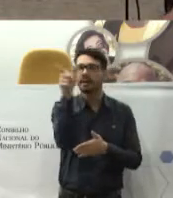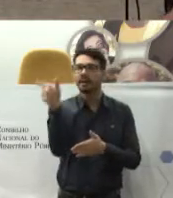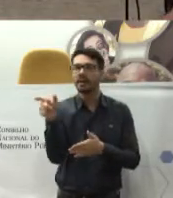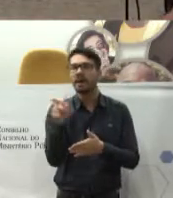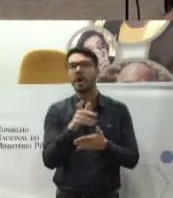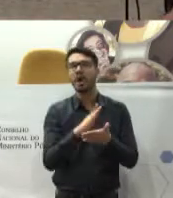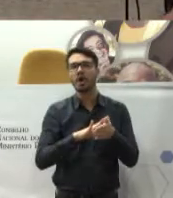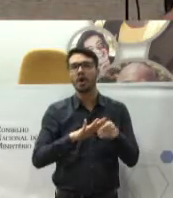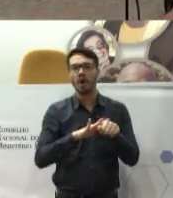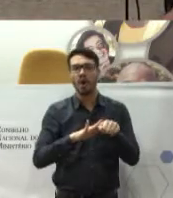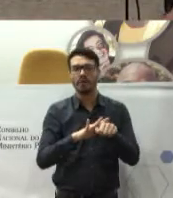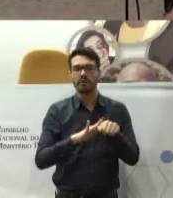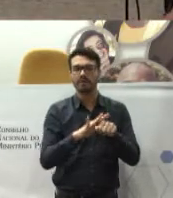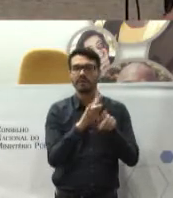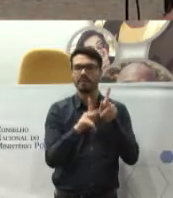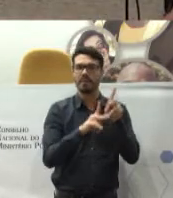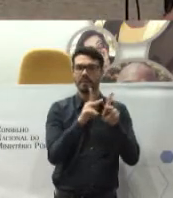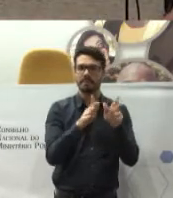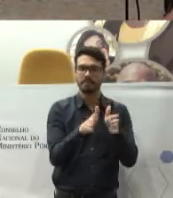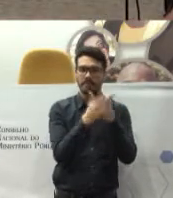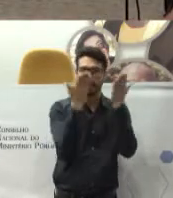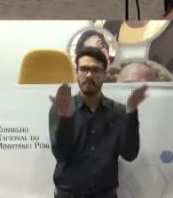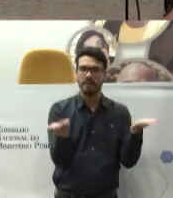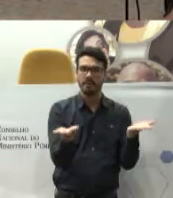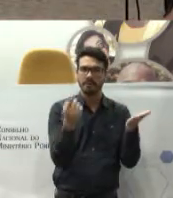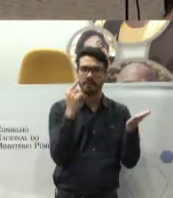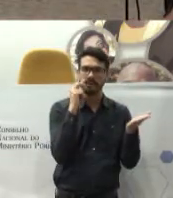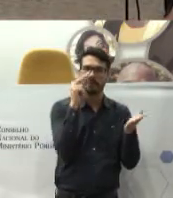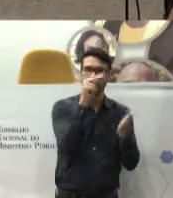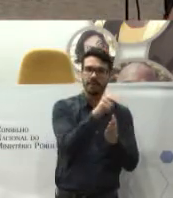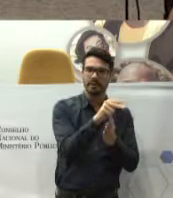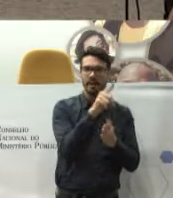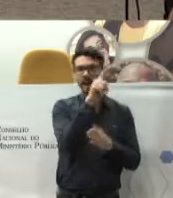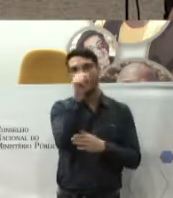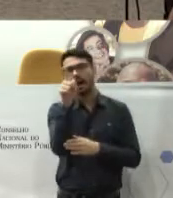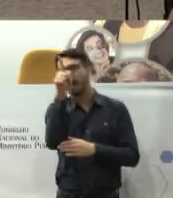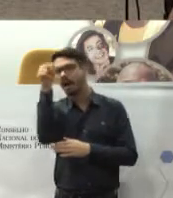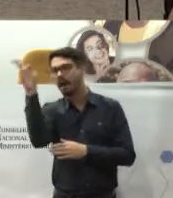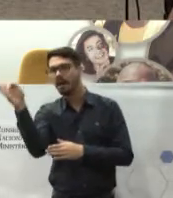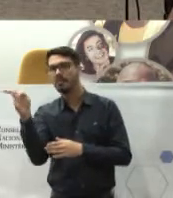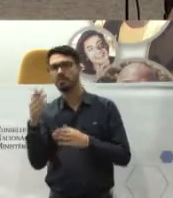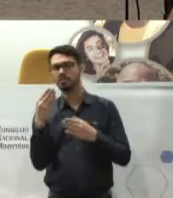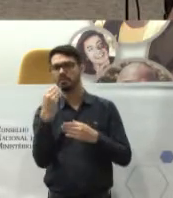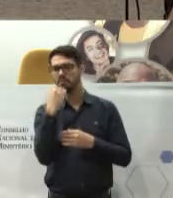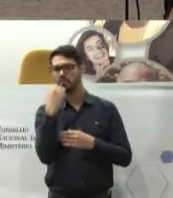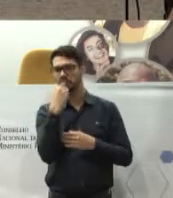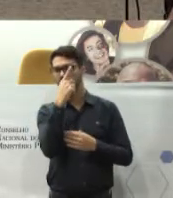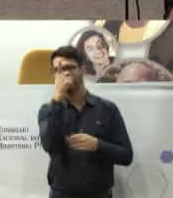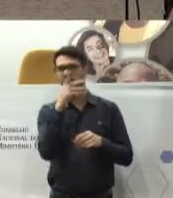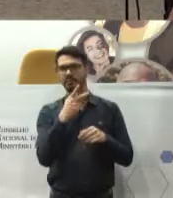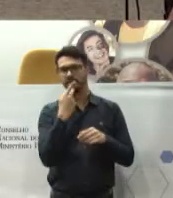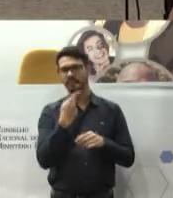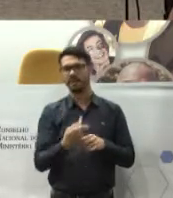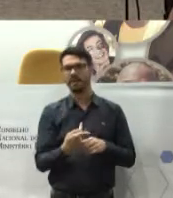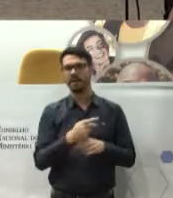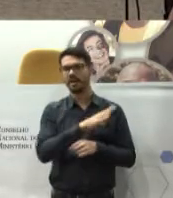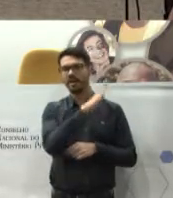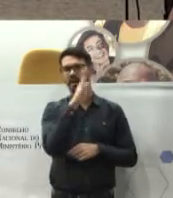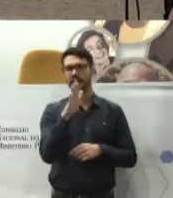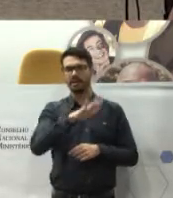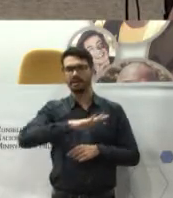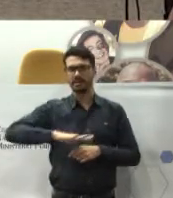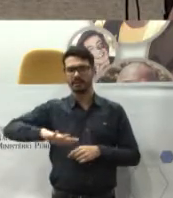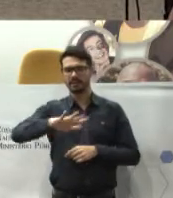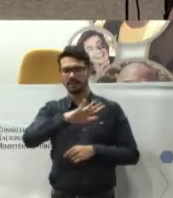pessoas, população pobre. Ainda para dar um dado de Roraima, mas podia dar dados do meu estado, fui para uma região lá